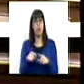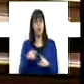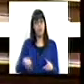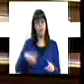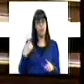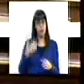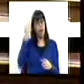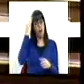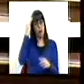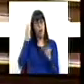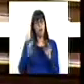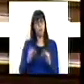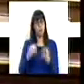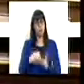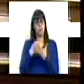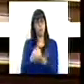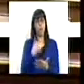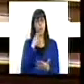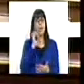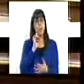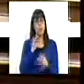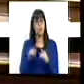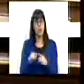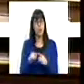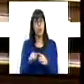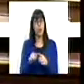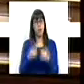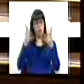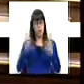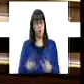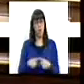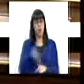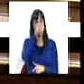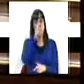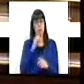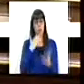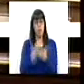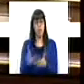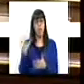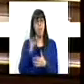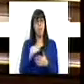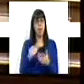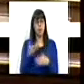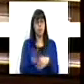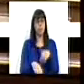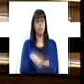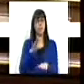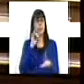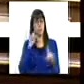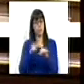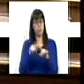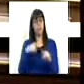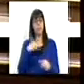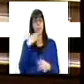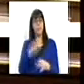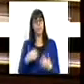os Verdes consideram que foi um contributo muito importante para que o Orçamento de Estado desse mais passos neste sentido. E